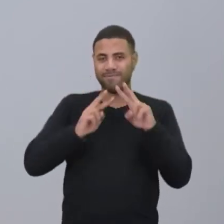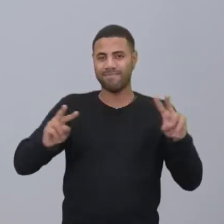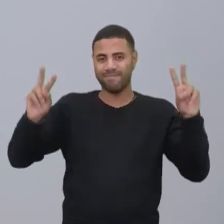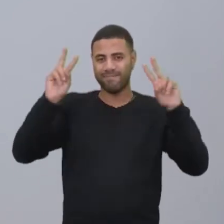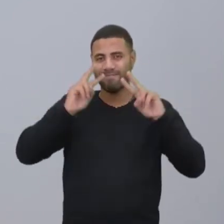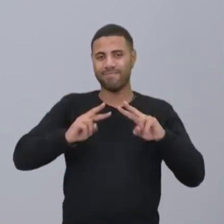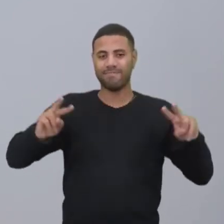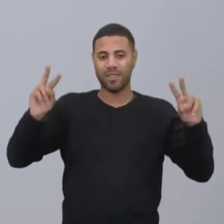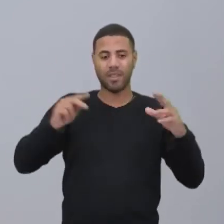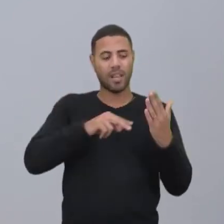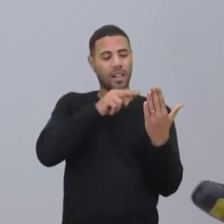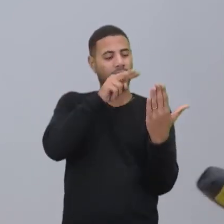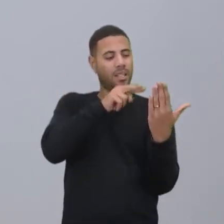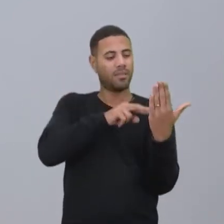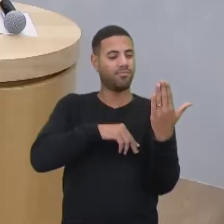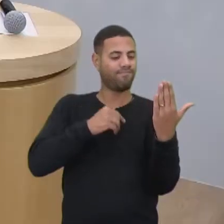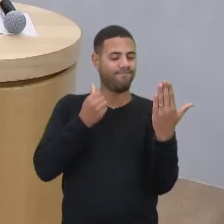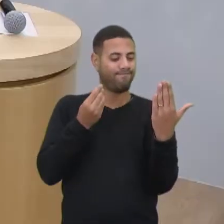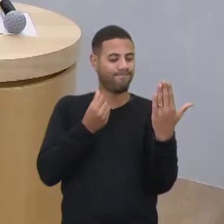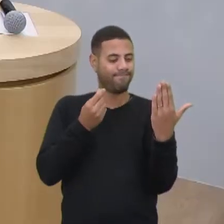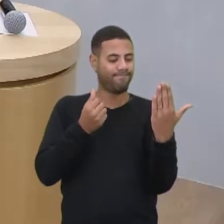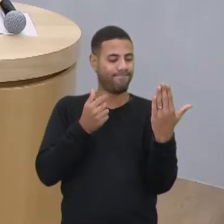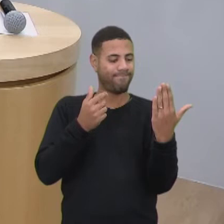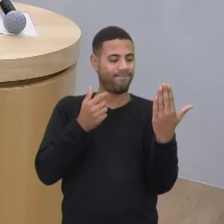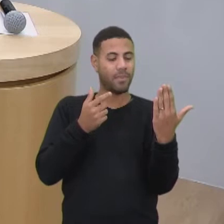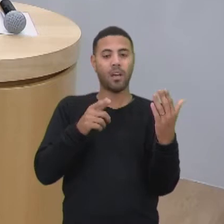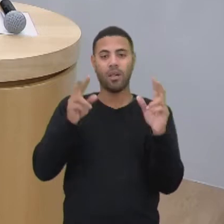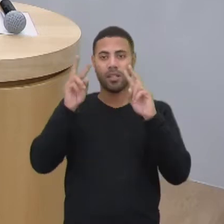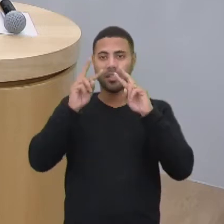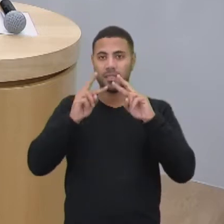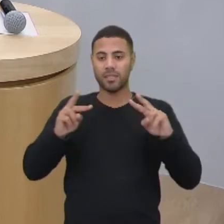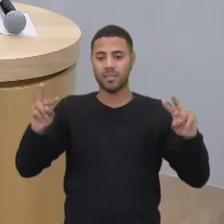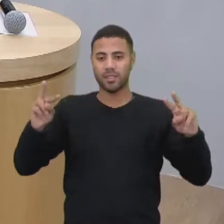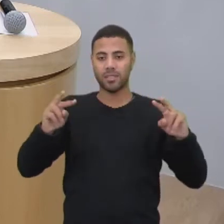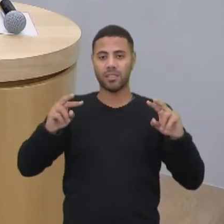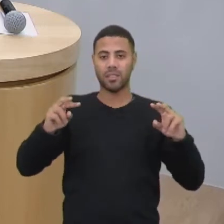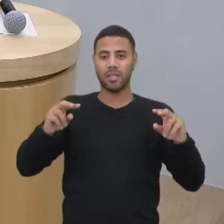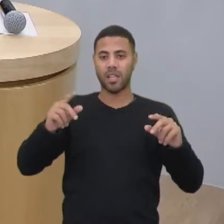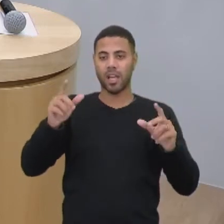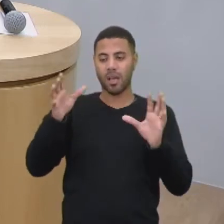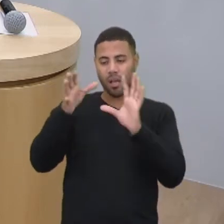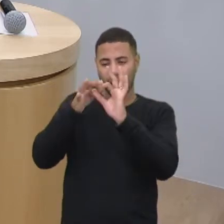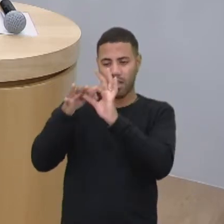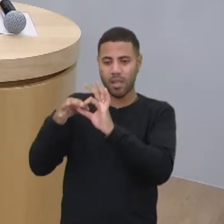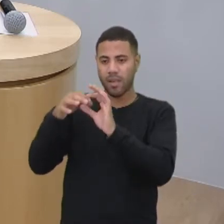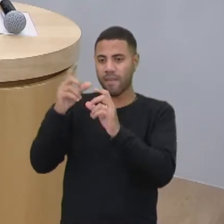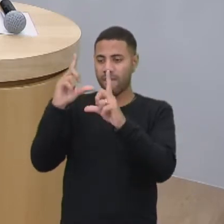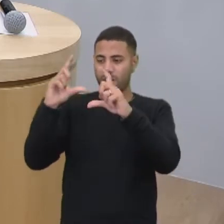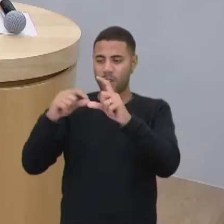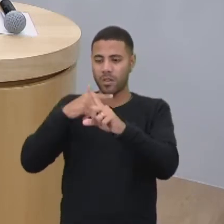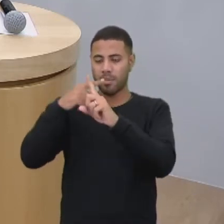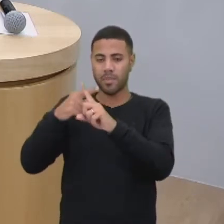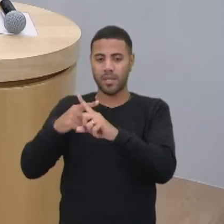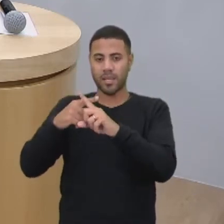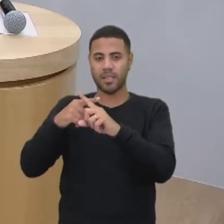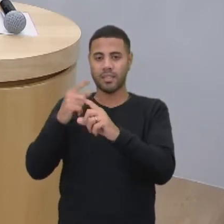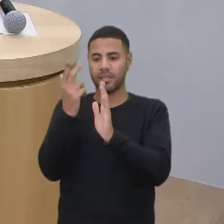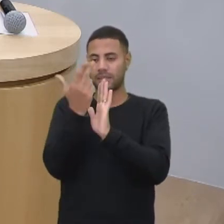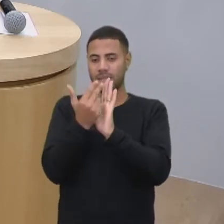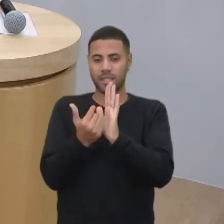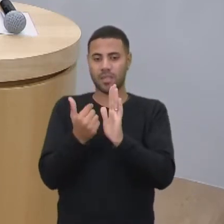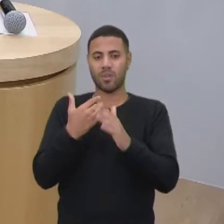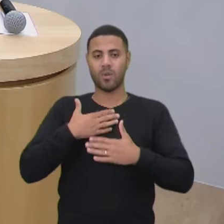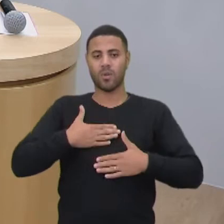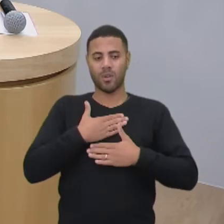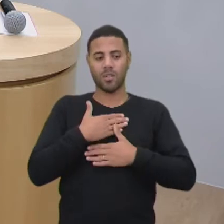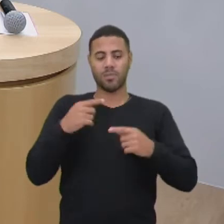singela do que a leitura por si. Essa relação semiótica, né, da imagem com a palavra faz a gente perceber melhor. Eu acho que a gente interpreta melhor, né?